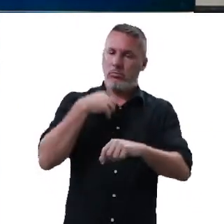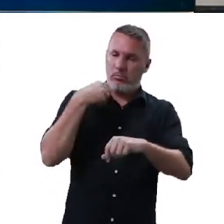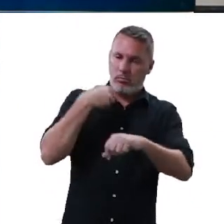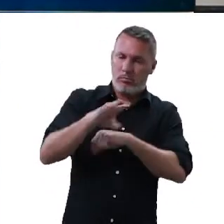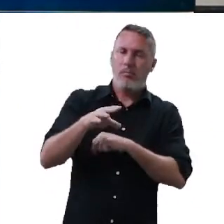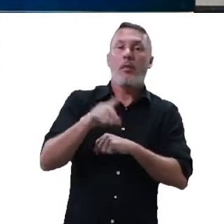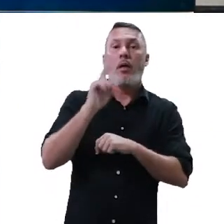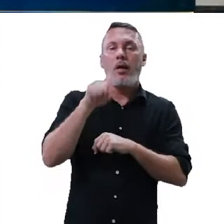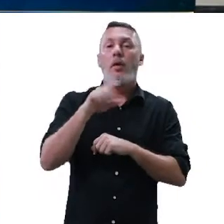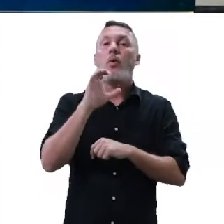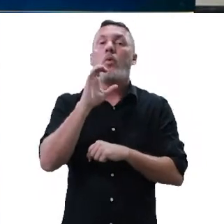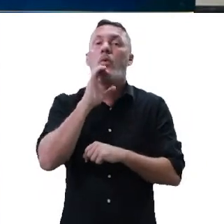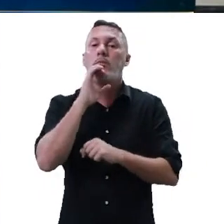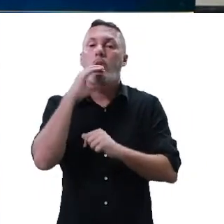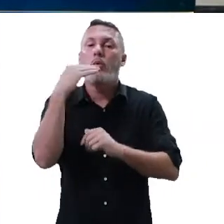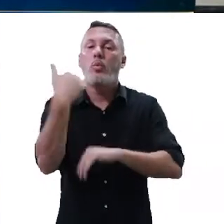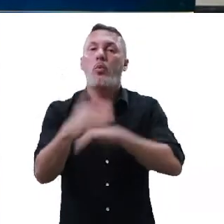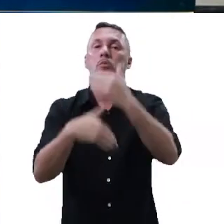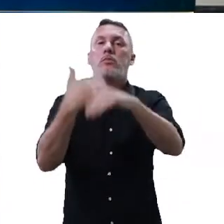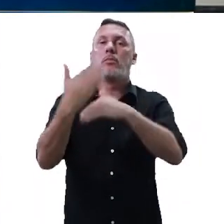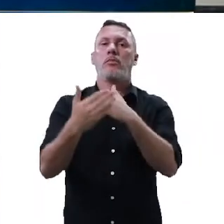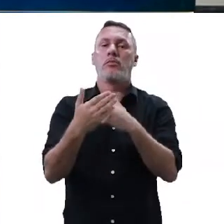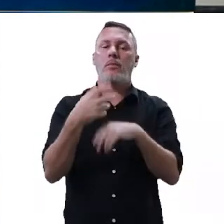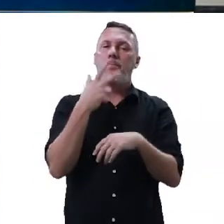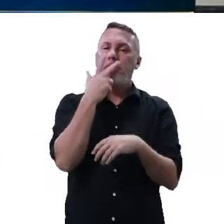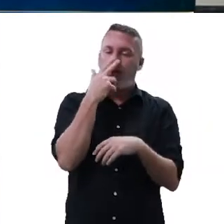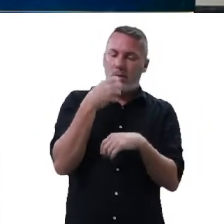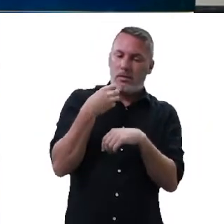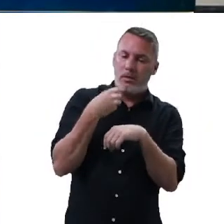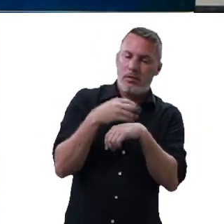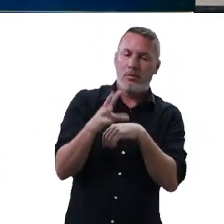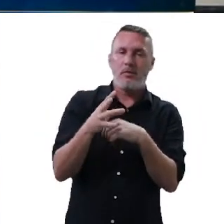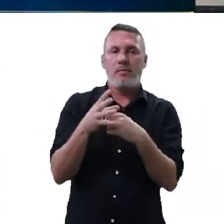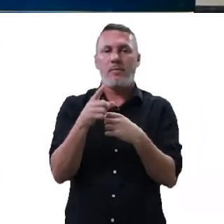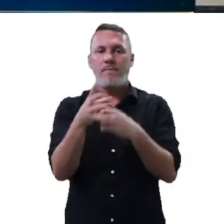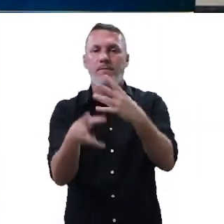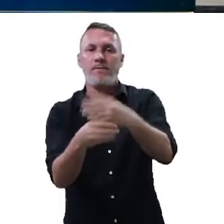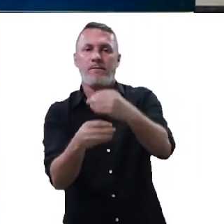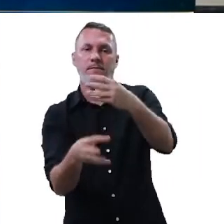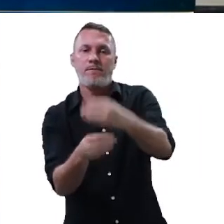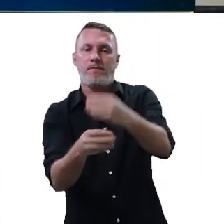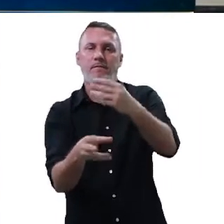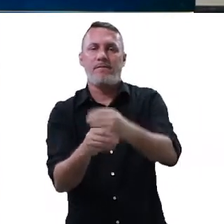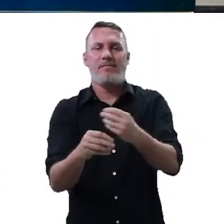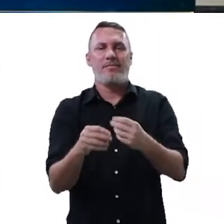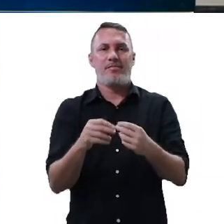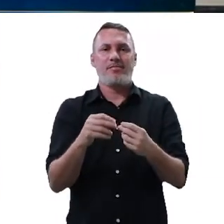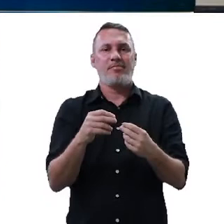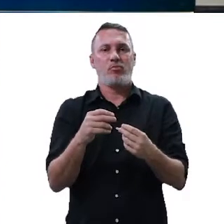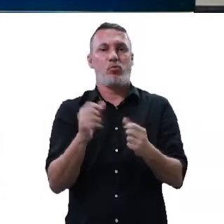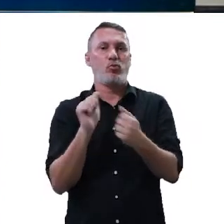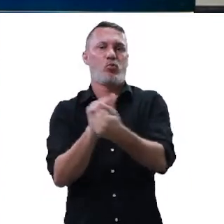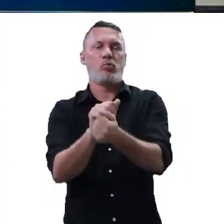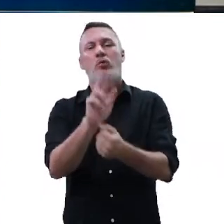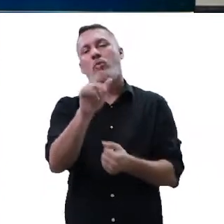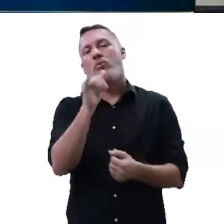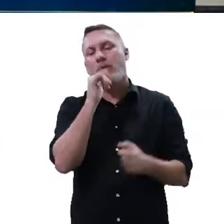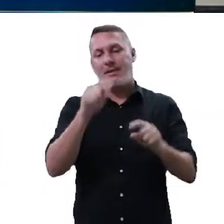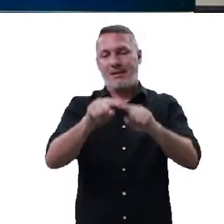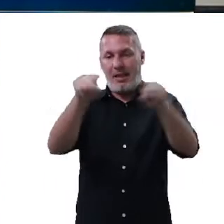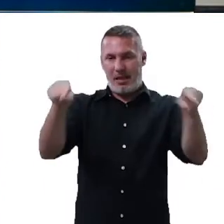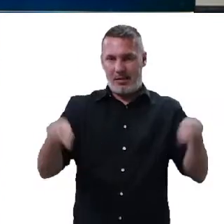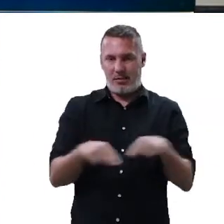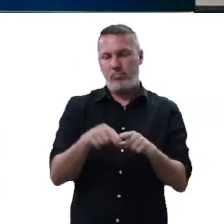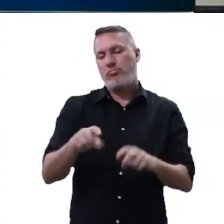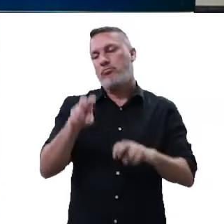é construir o conhecimento. É mais ou menos aquela questão, Você decora ou aprende, Na sala de